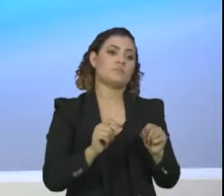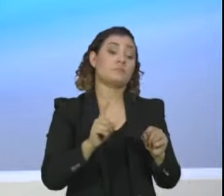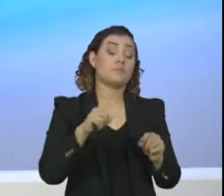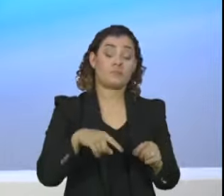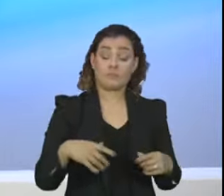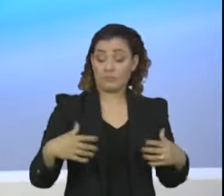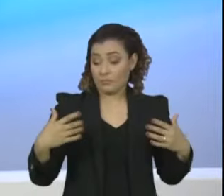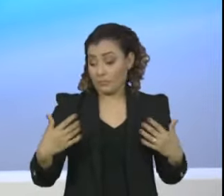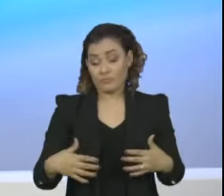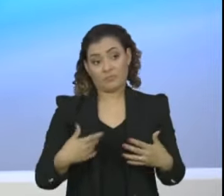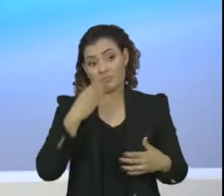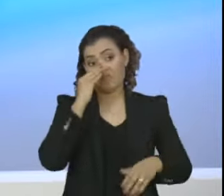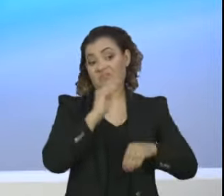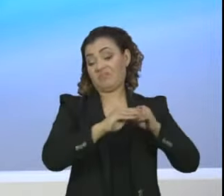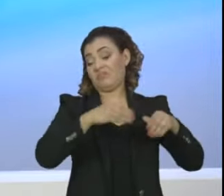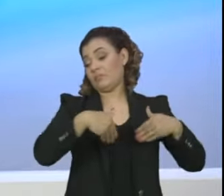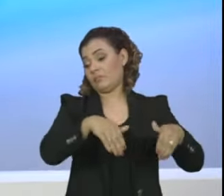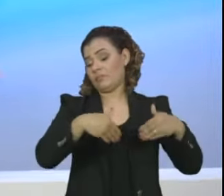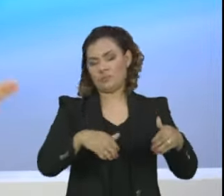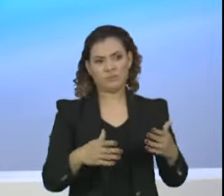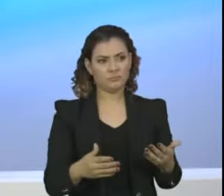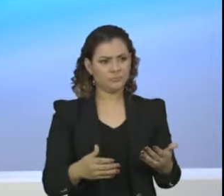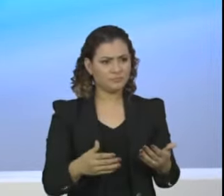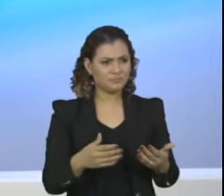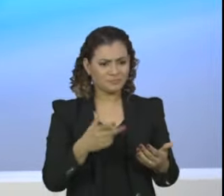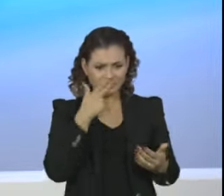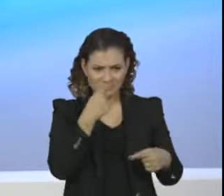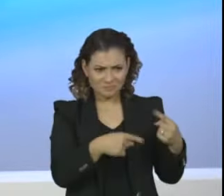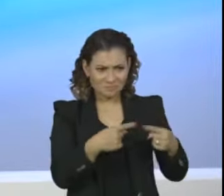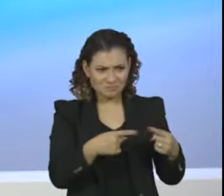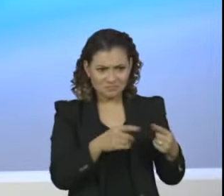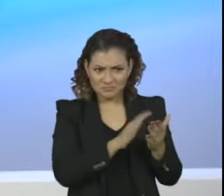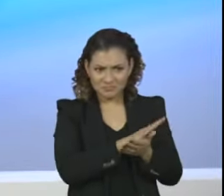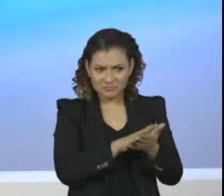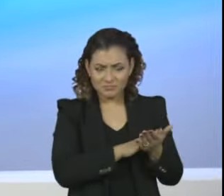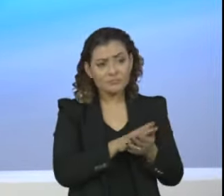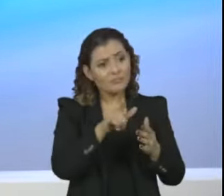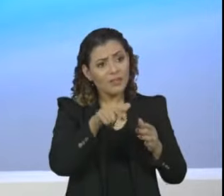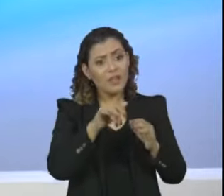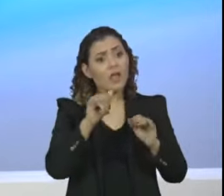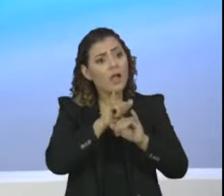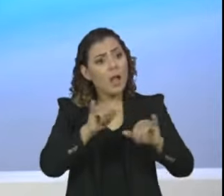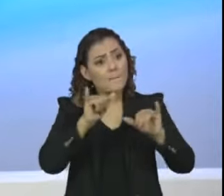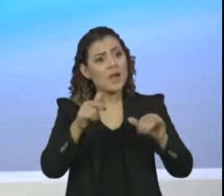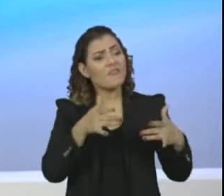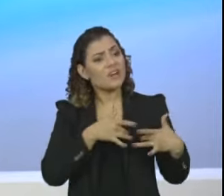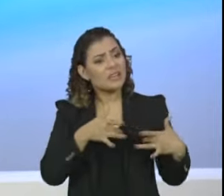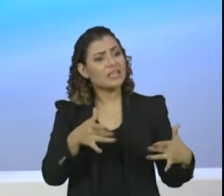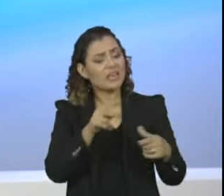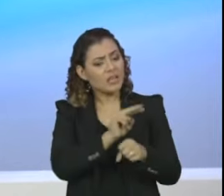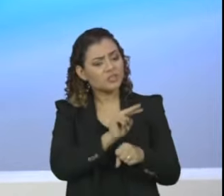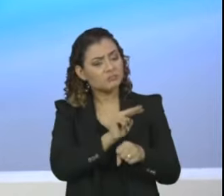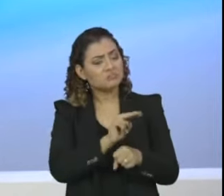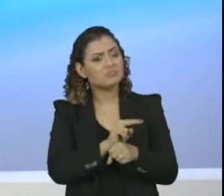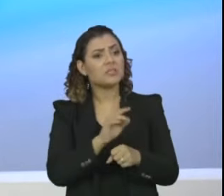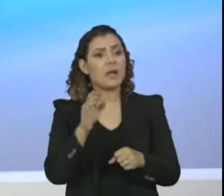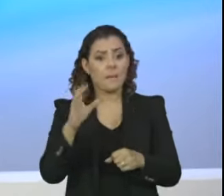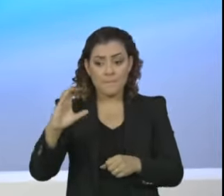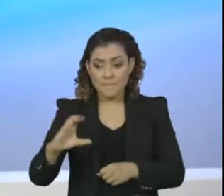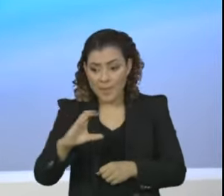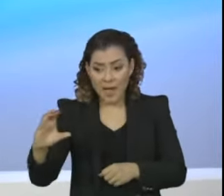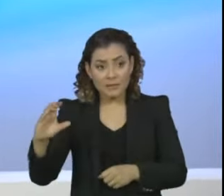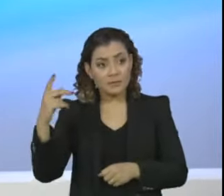indignada mente negado a gente tá saindo de uma Campanha da Fraternidade que foi bastante polêmica né muitos